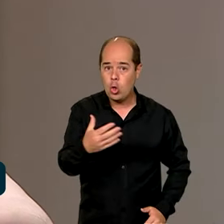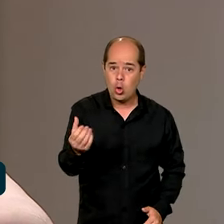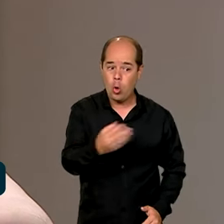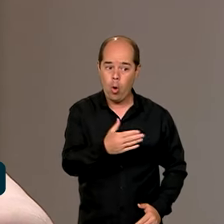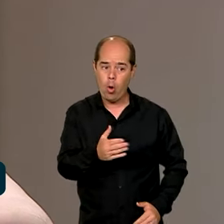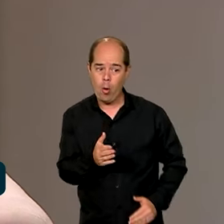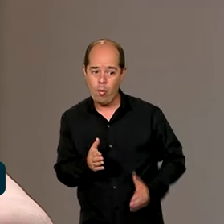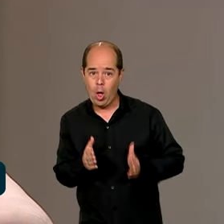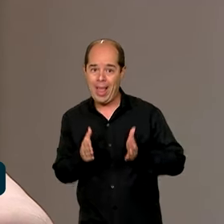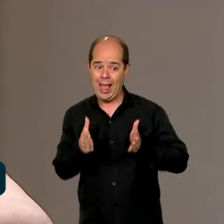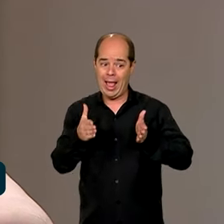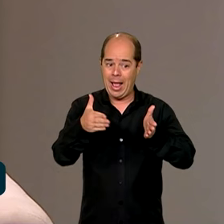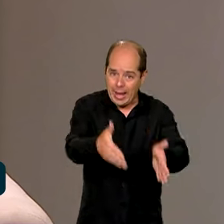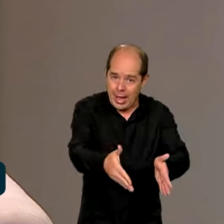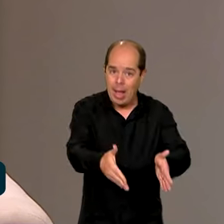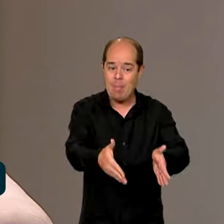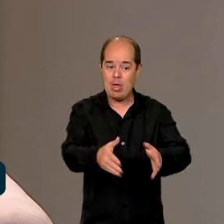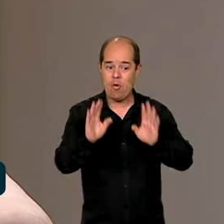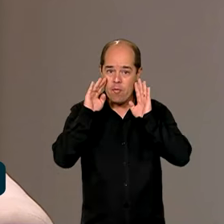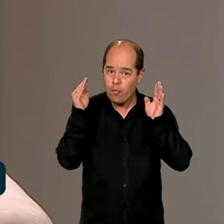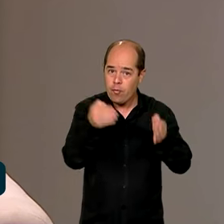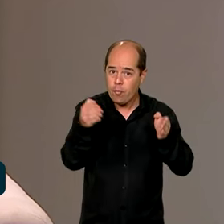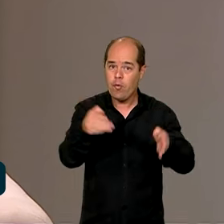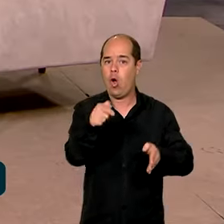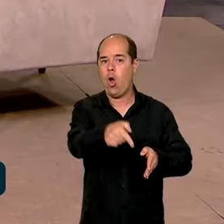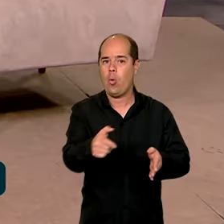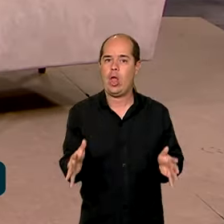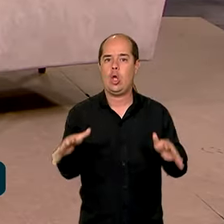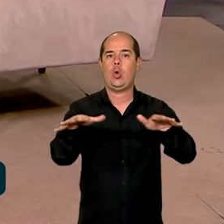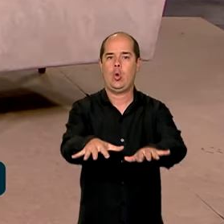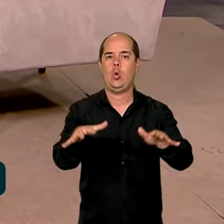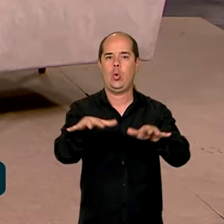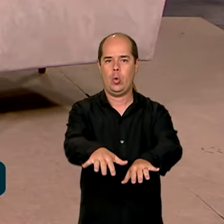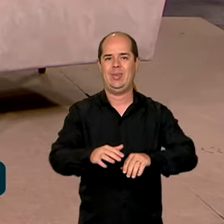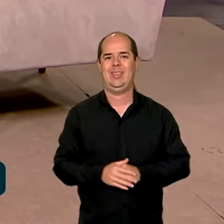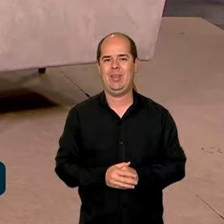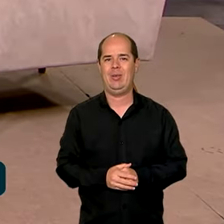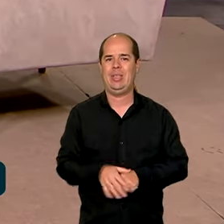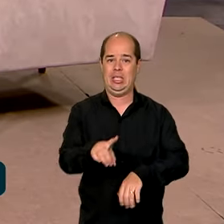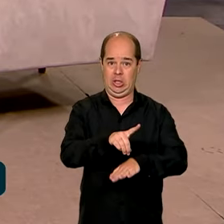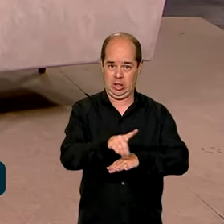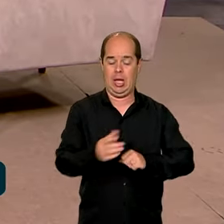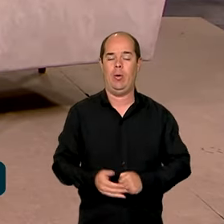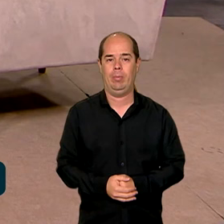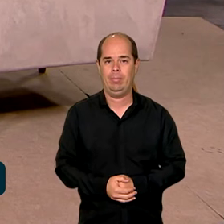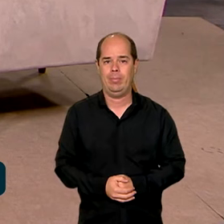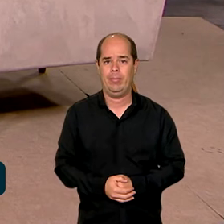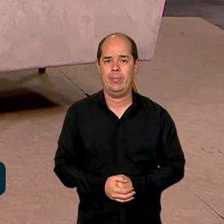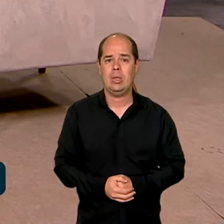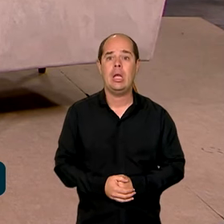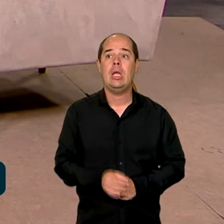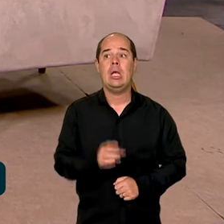de maior inclusão digital em todos os níveis, não só nas escolas, mas até nas nossas